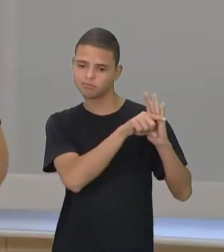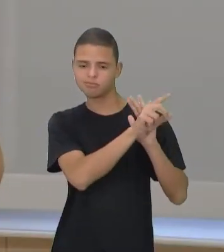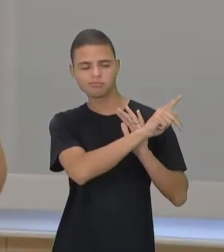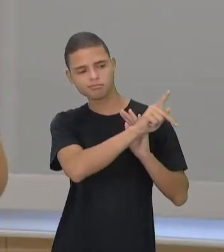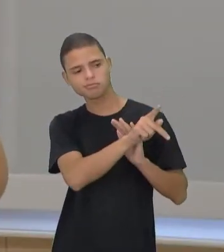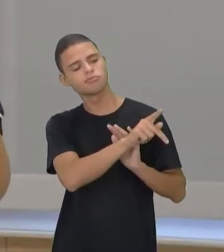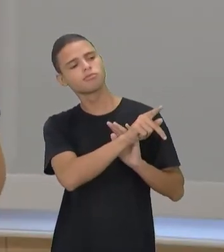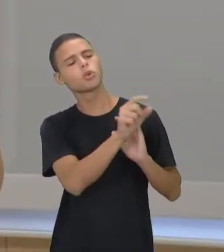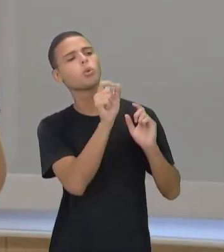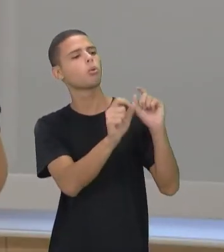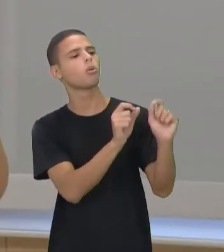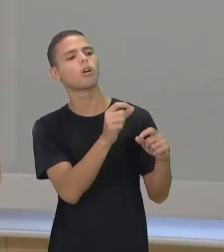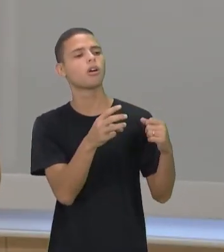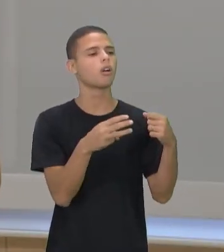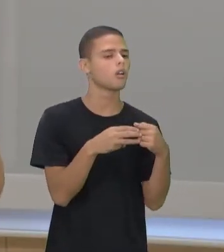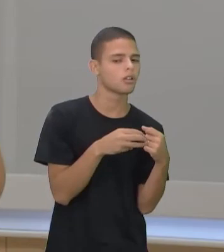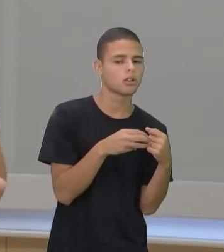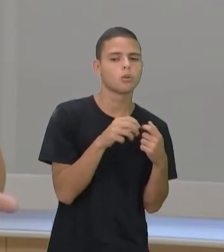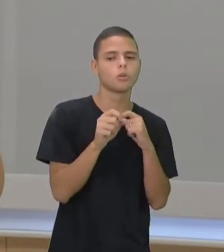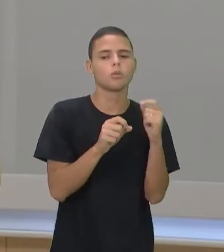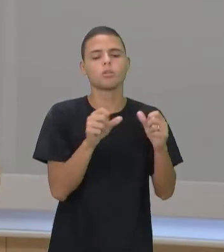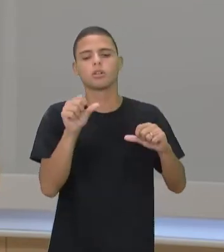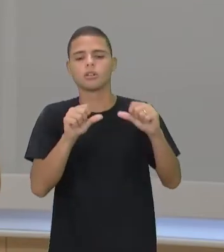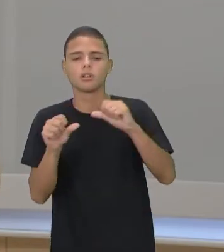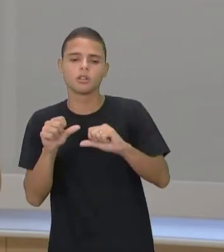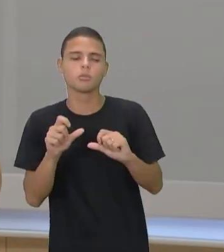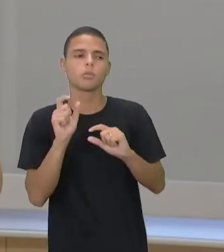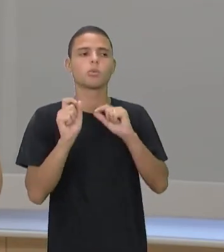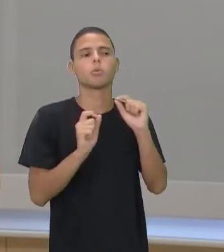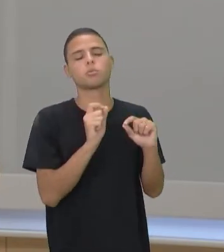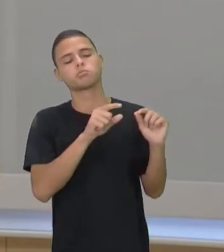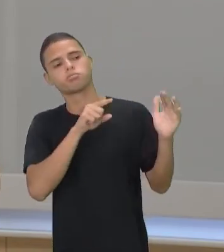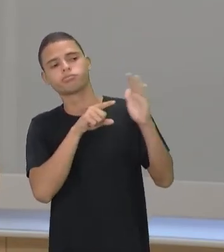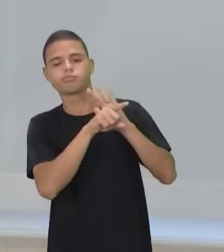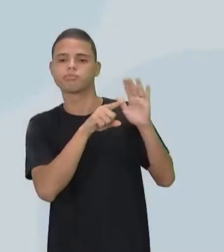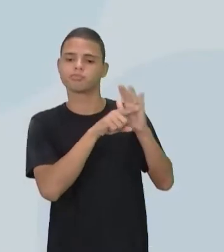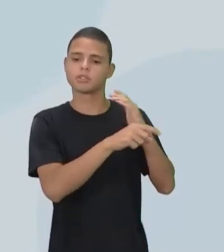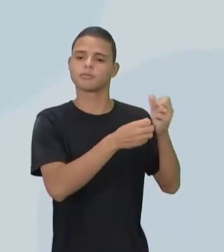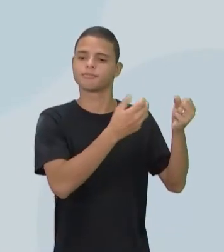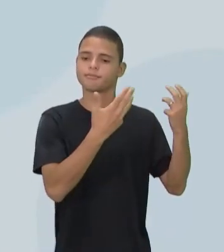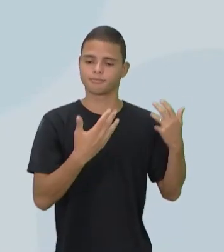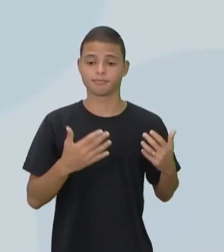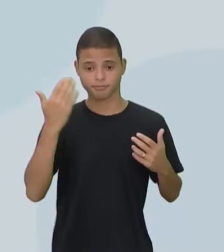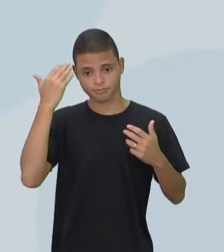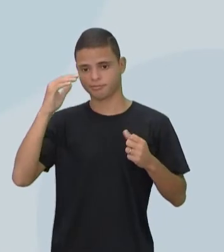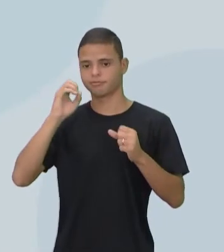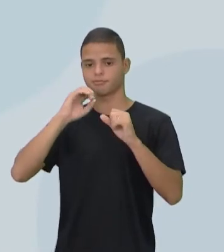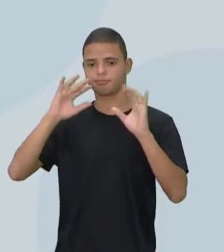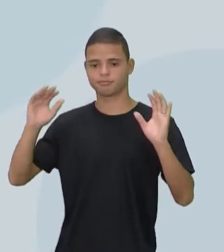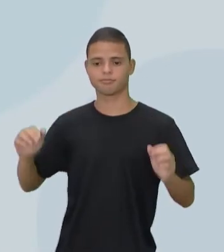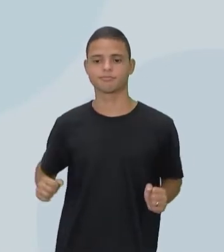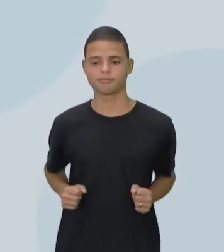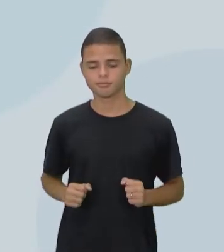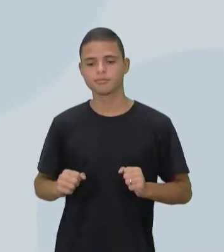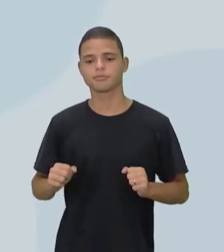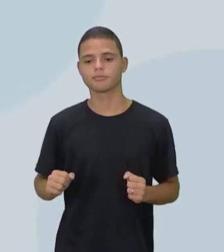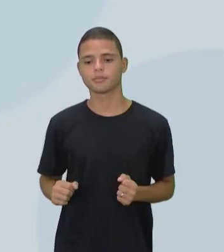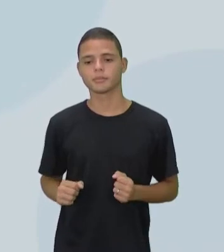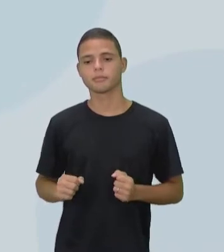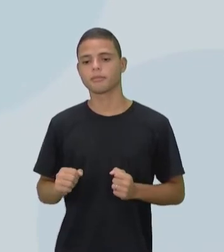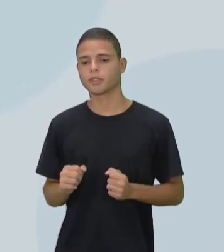é um átomo, o que é um elemento químico. Então você pode perceber ali no calcário, que nós temos na estrutura do calcário de uma partícula, você